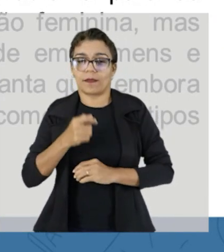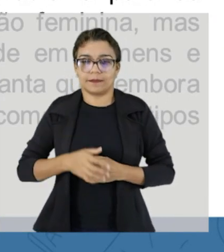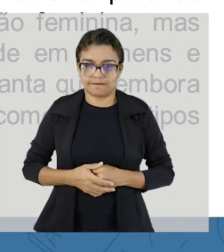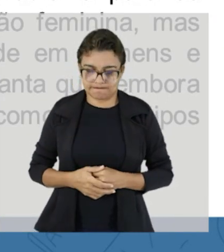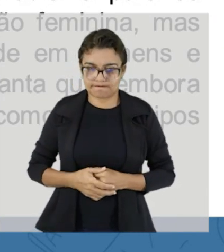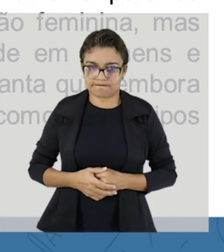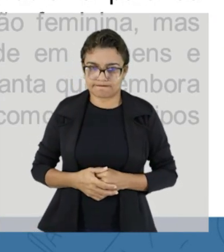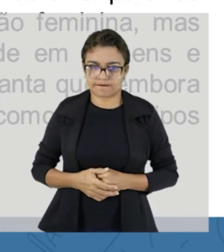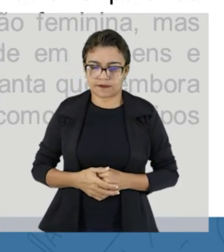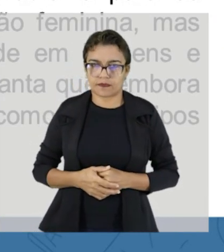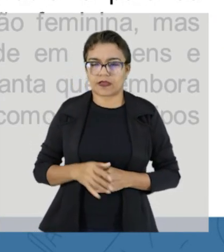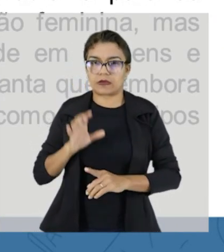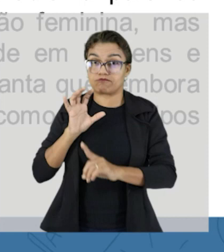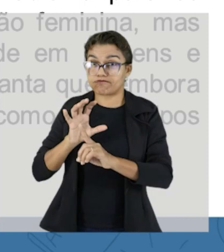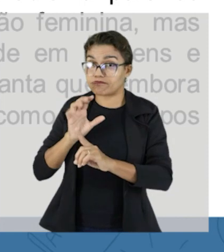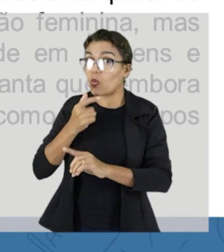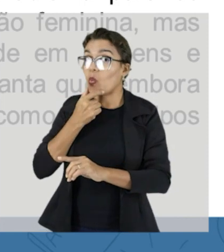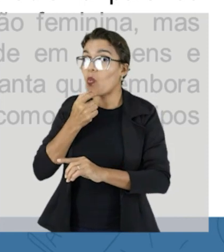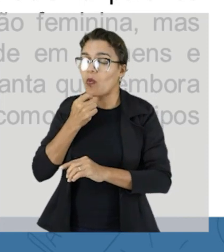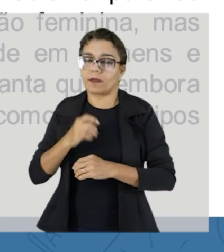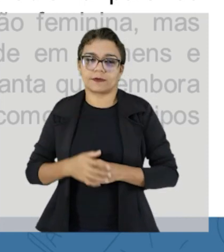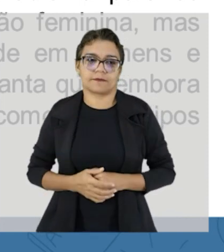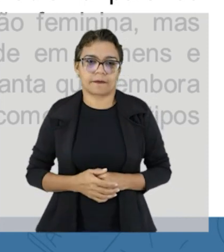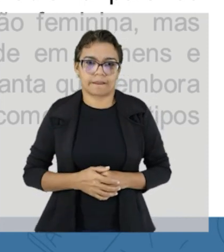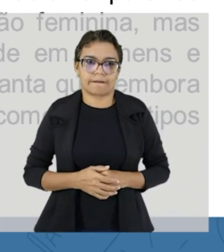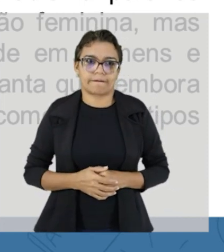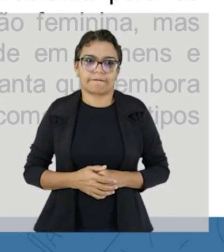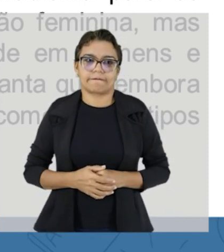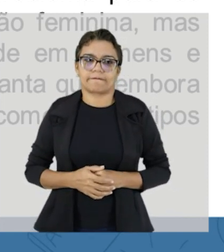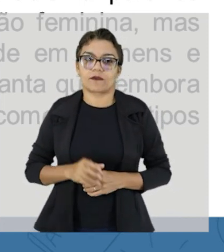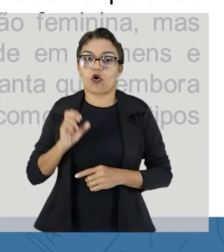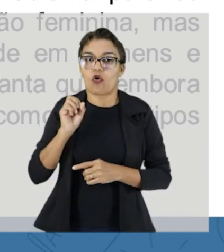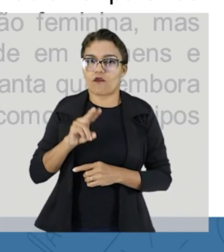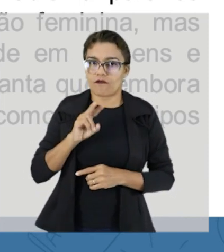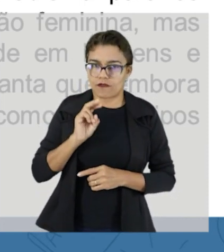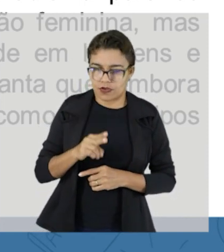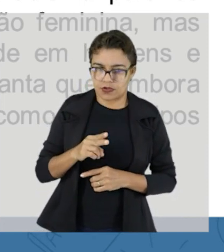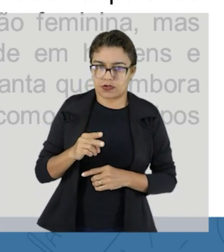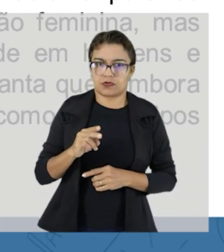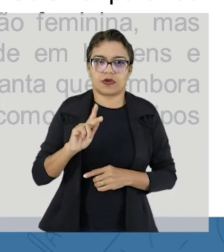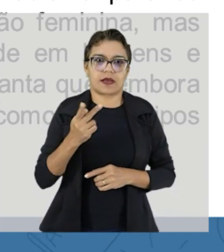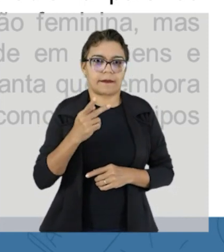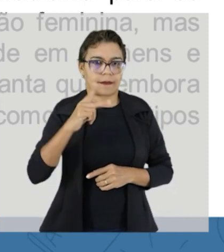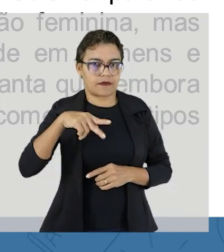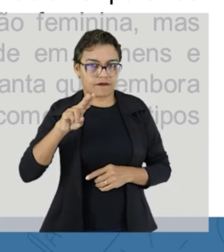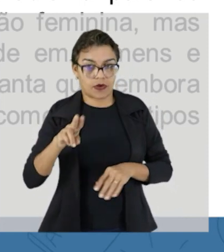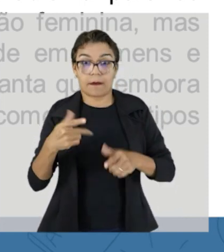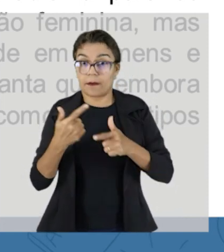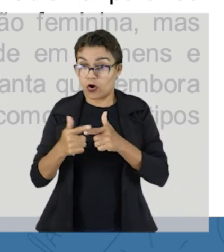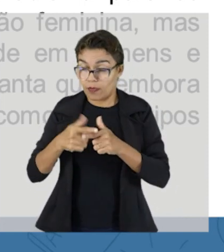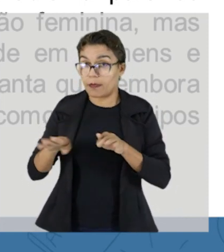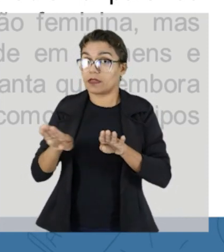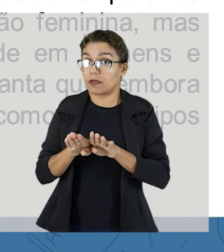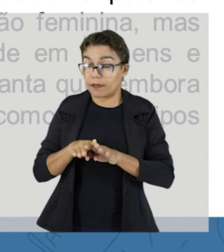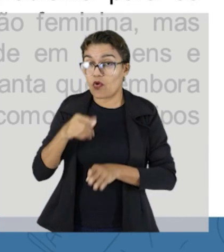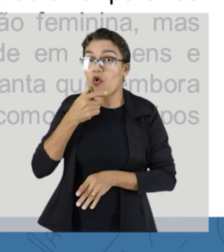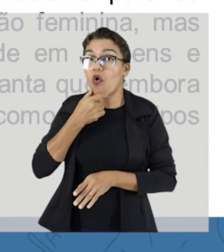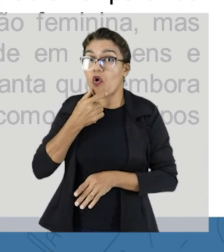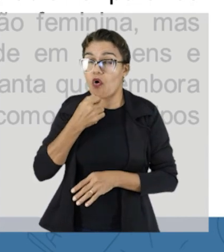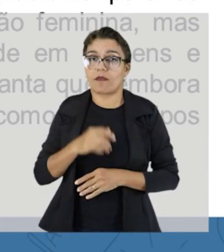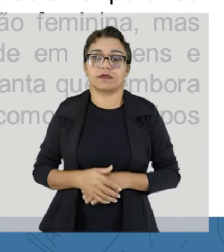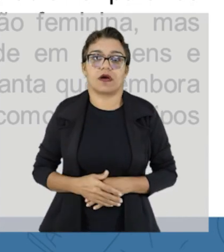vamos fazer aqui uma leitura breve. O vírus do papiloma humano também é um problema para os homens. Para alguns homens,